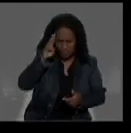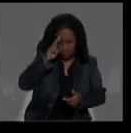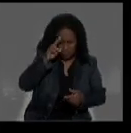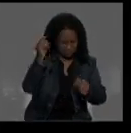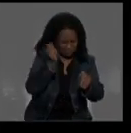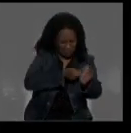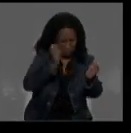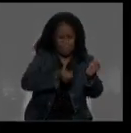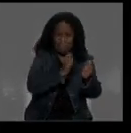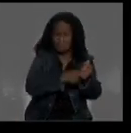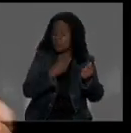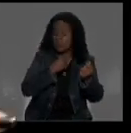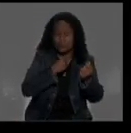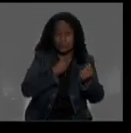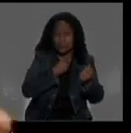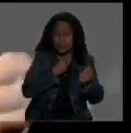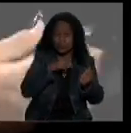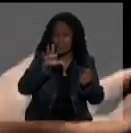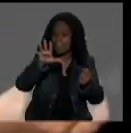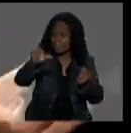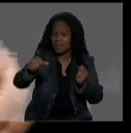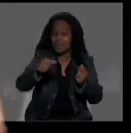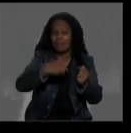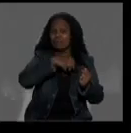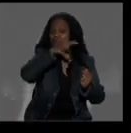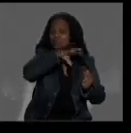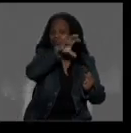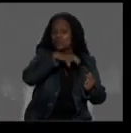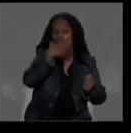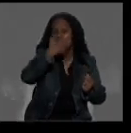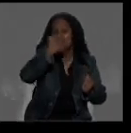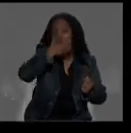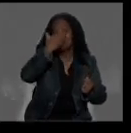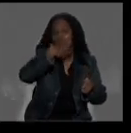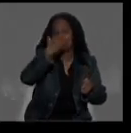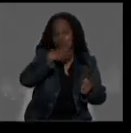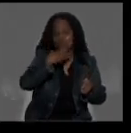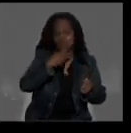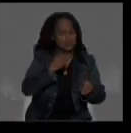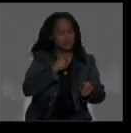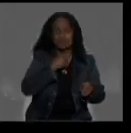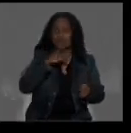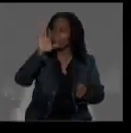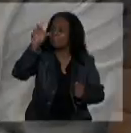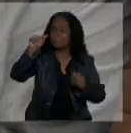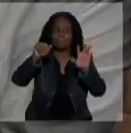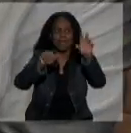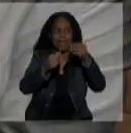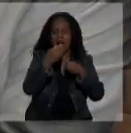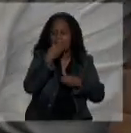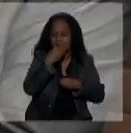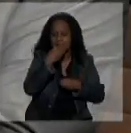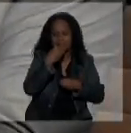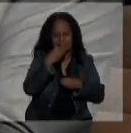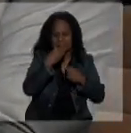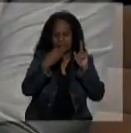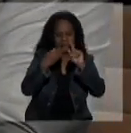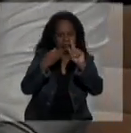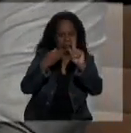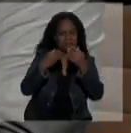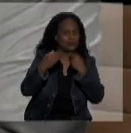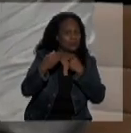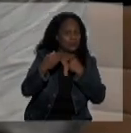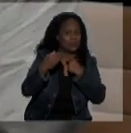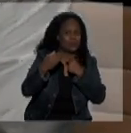tem histórias que eles apanhavam, eles não podiam pegar jabuticaba, no terreno, de ficar divisão. Também isolado,